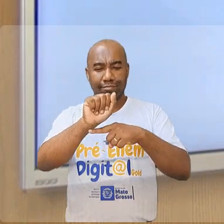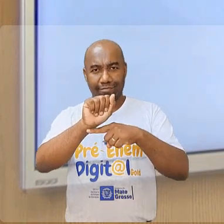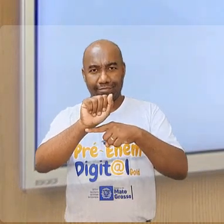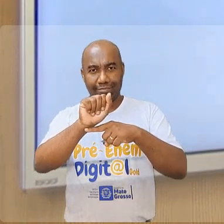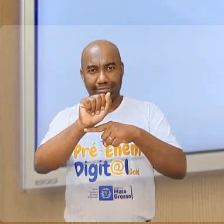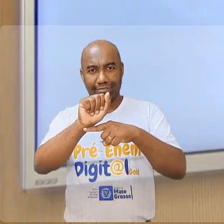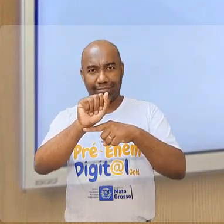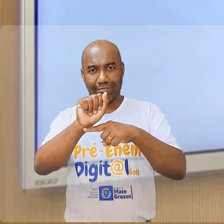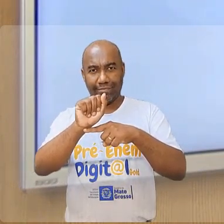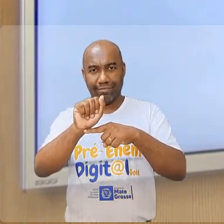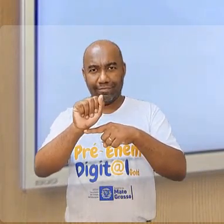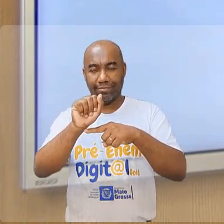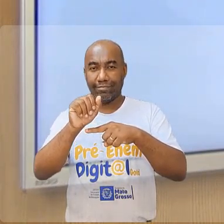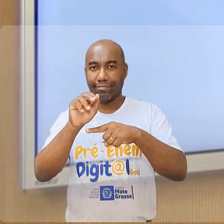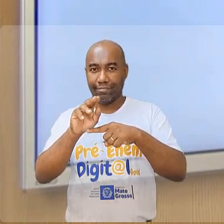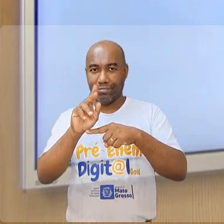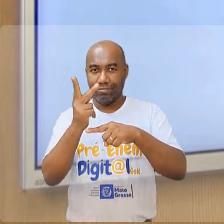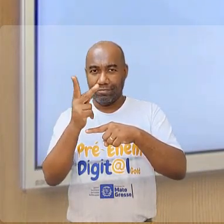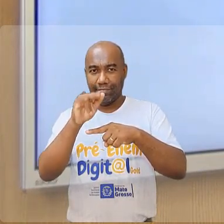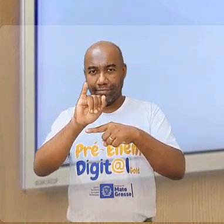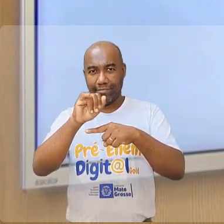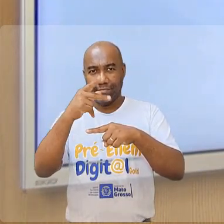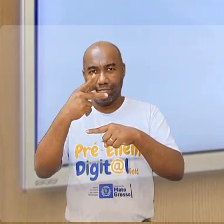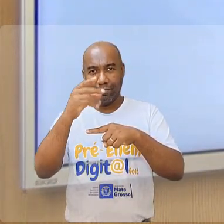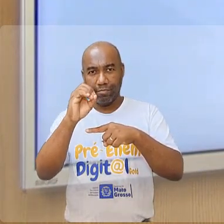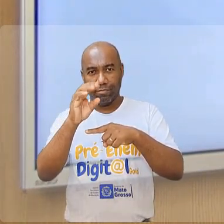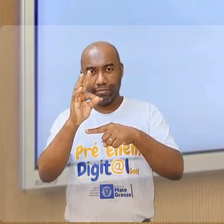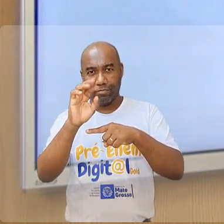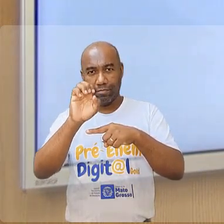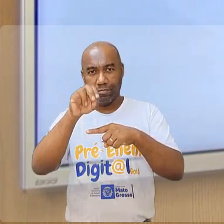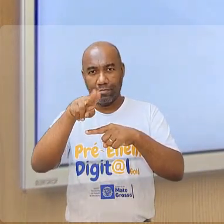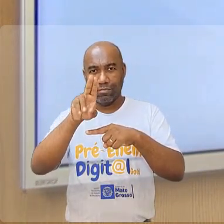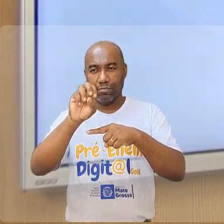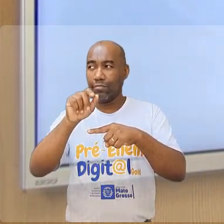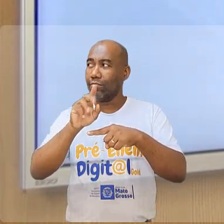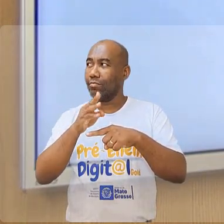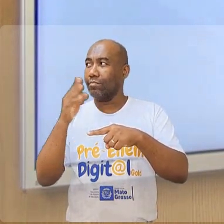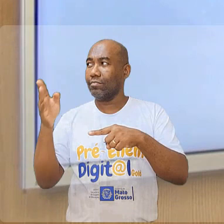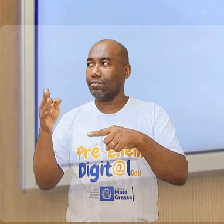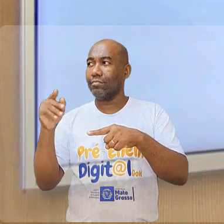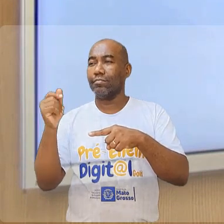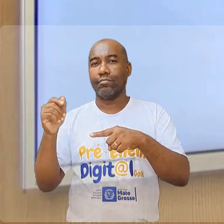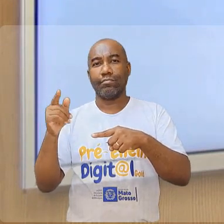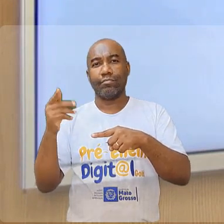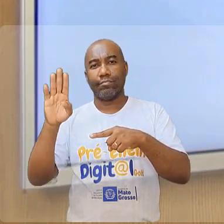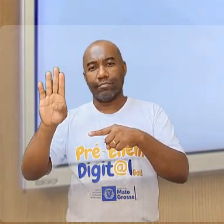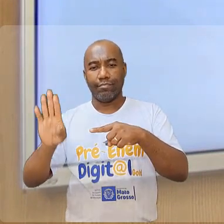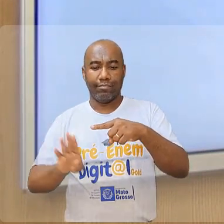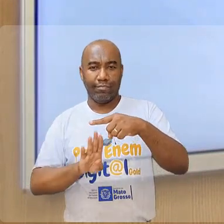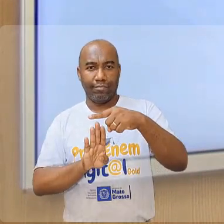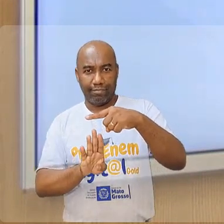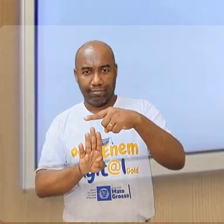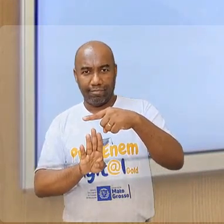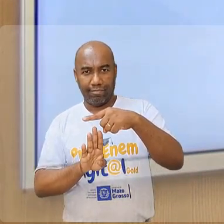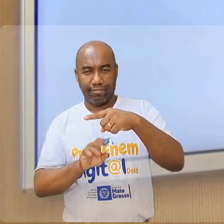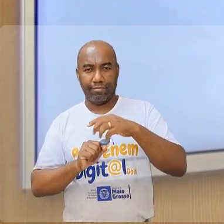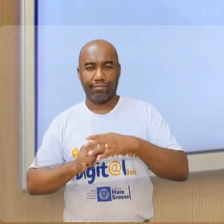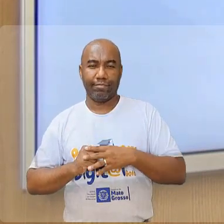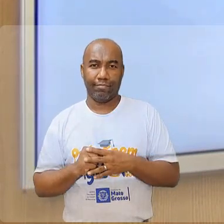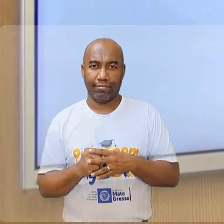a hipotenusa então no triângulo médio eu vou pegar a hipotenusa nós podemos triângulo é o bebê